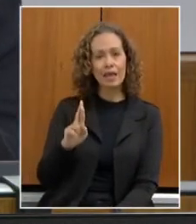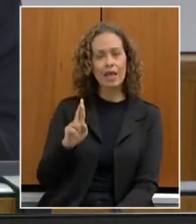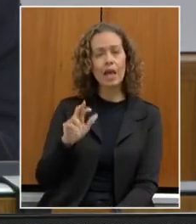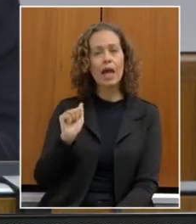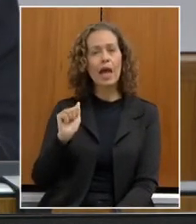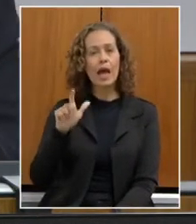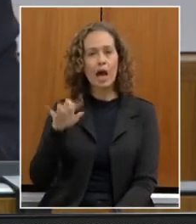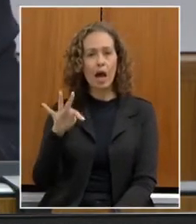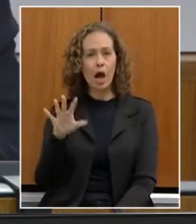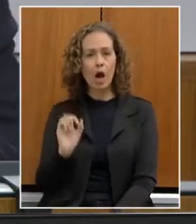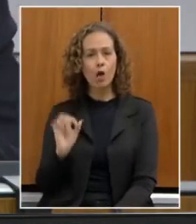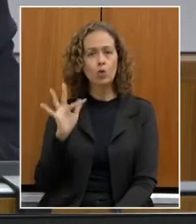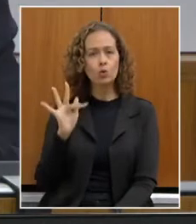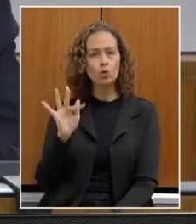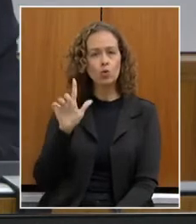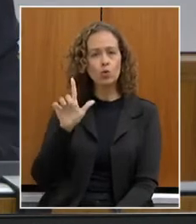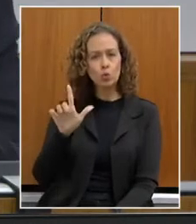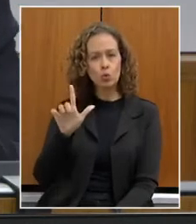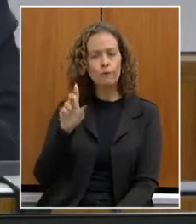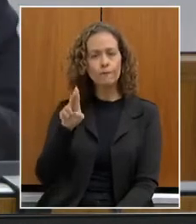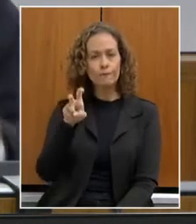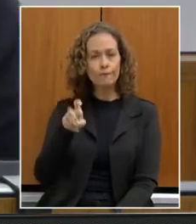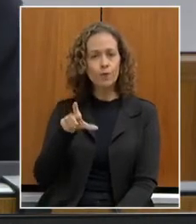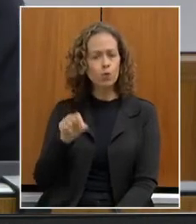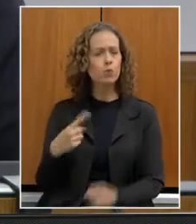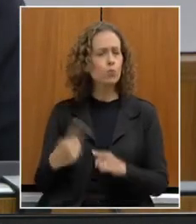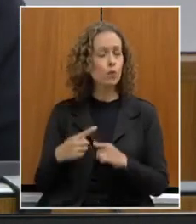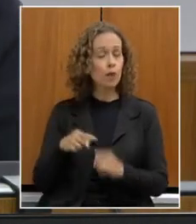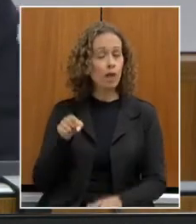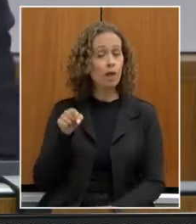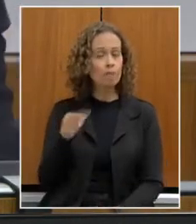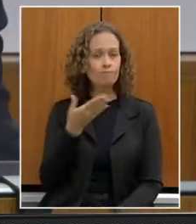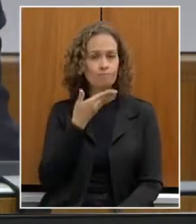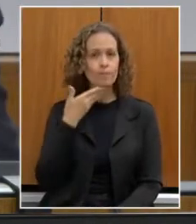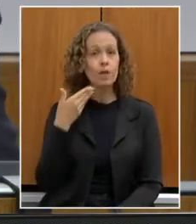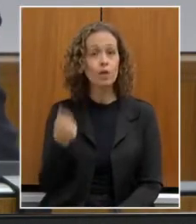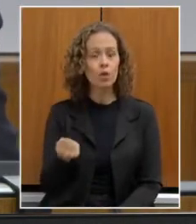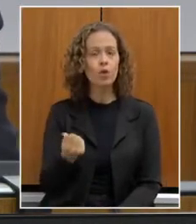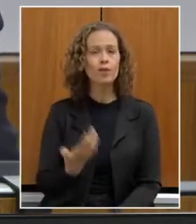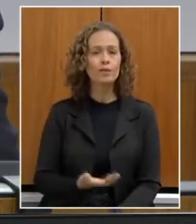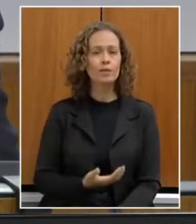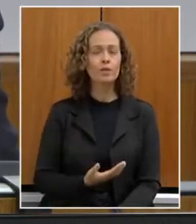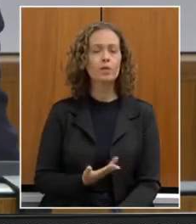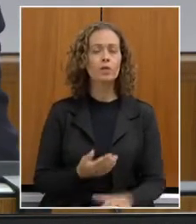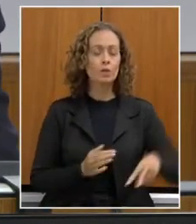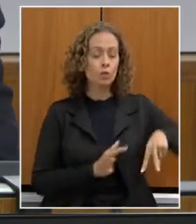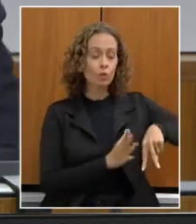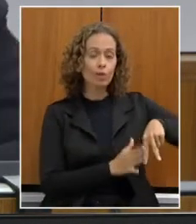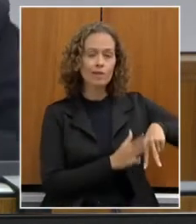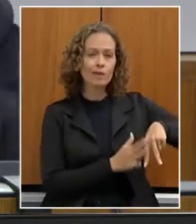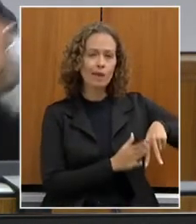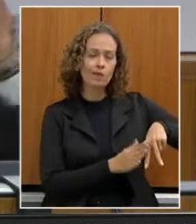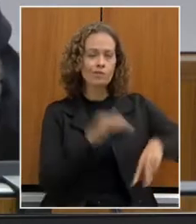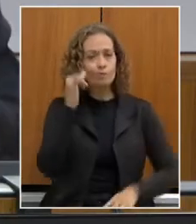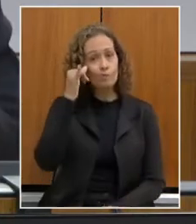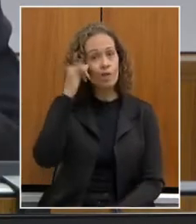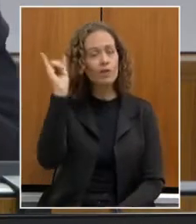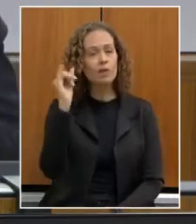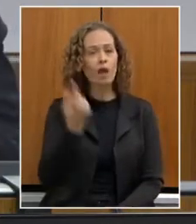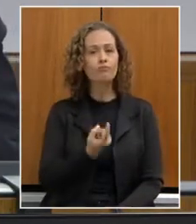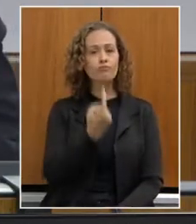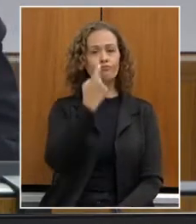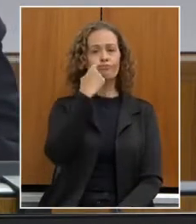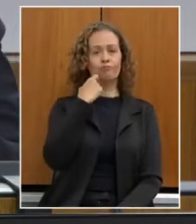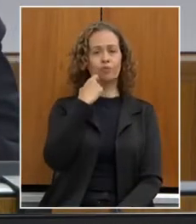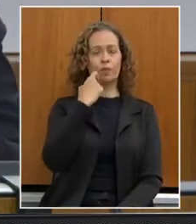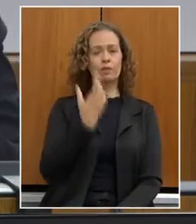ele melhora e muito a possibilidade do paciente não ir para intubação o senhor sempre